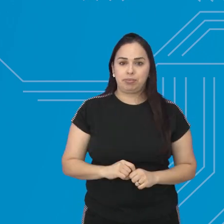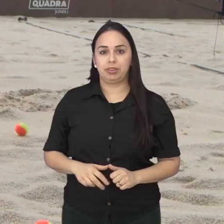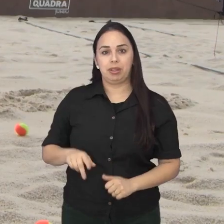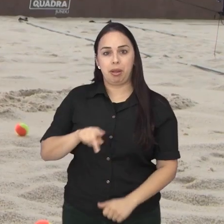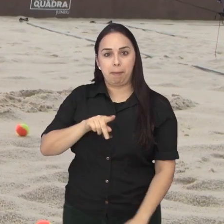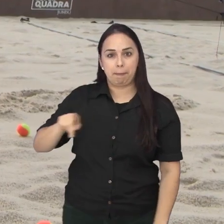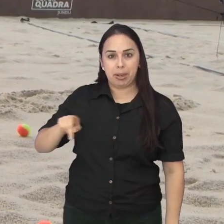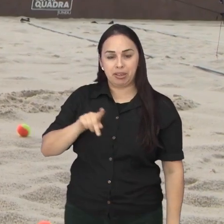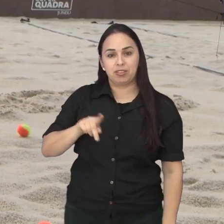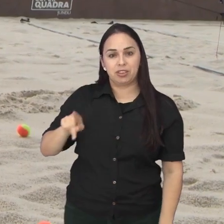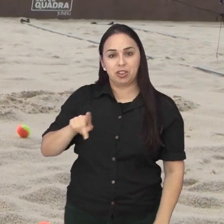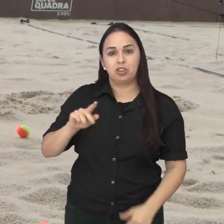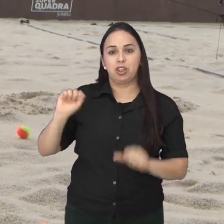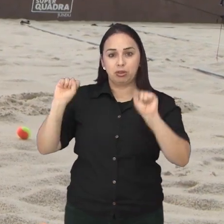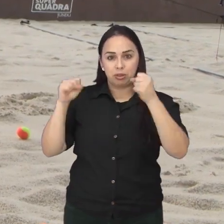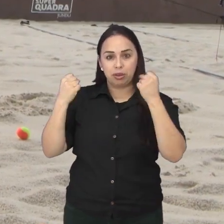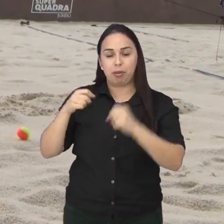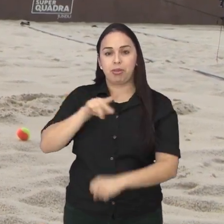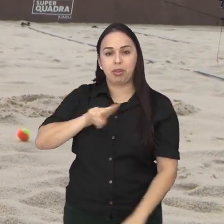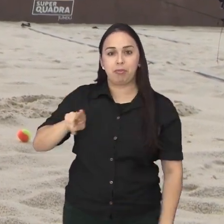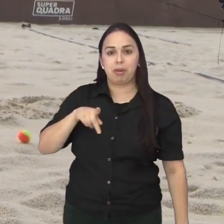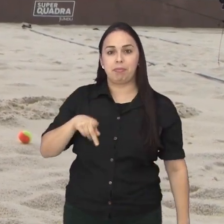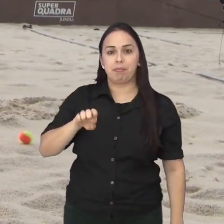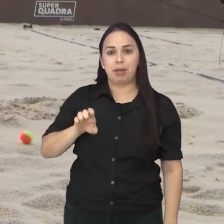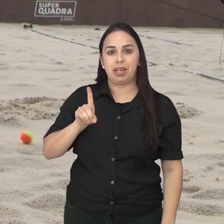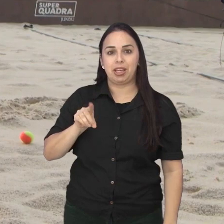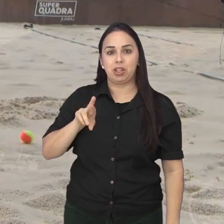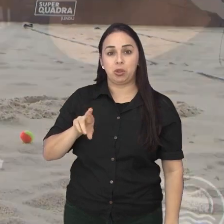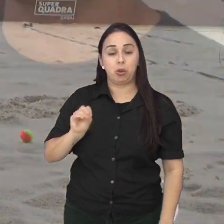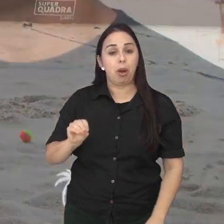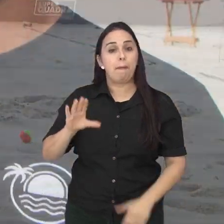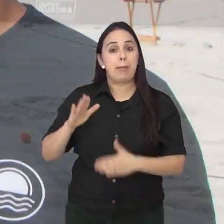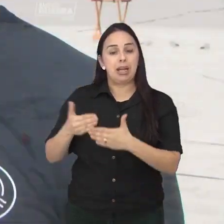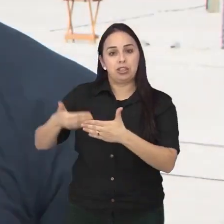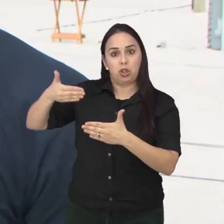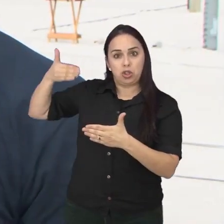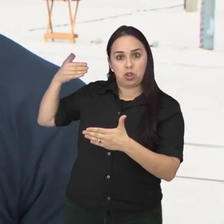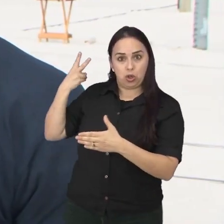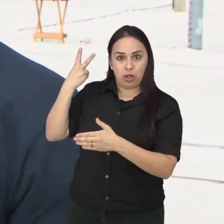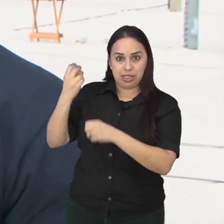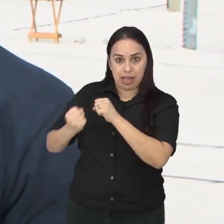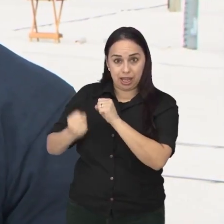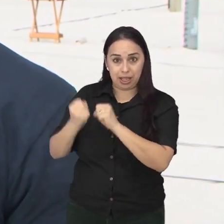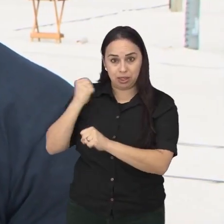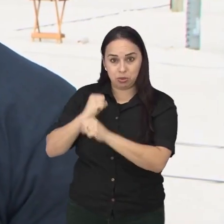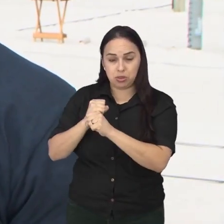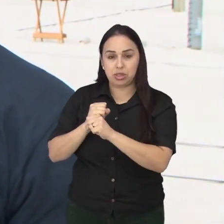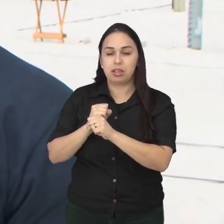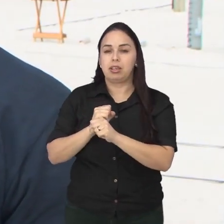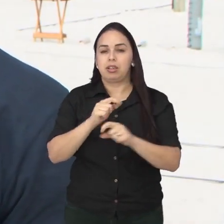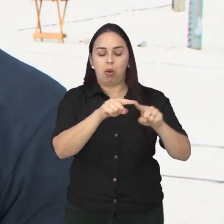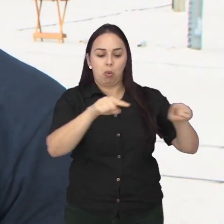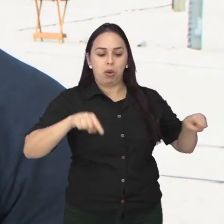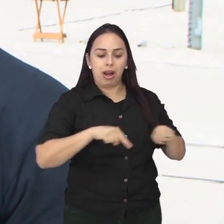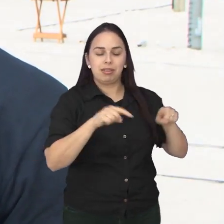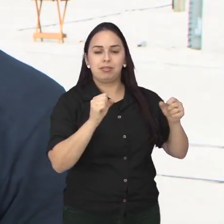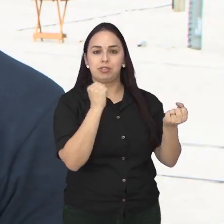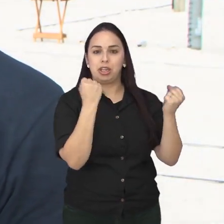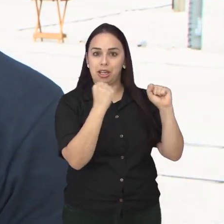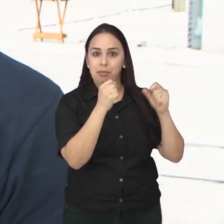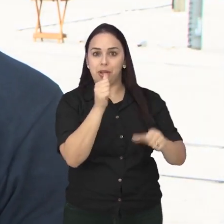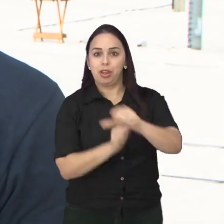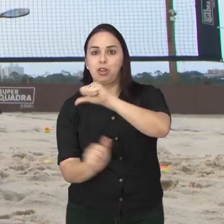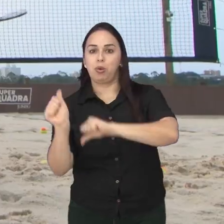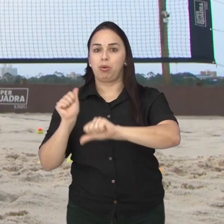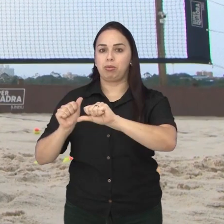processo. O Pedro é professor de educação física há mais de uma década, mas foi recentemente, há 2 anos, que ele trocou as academias